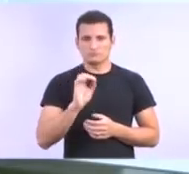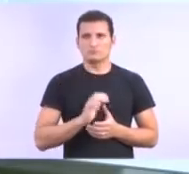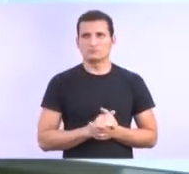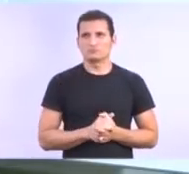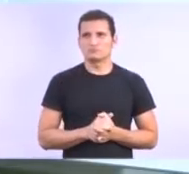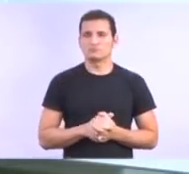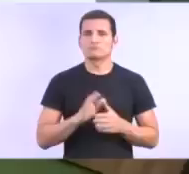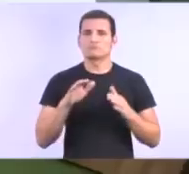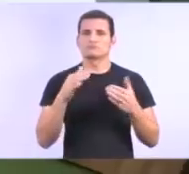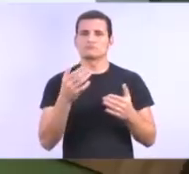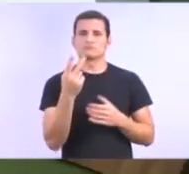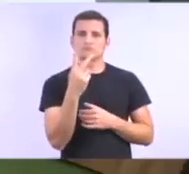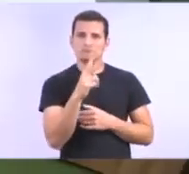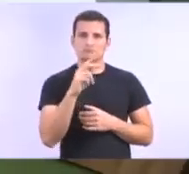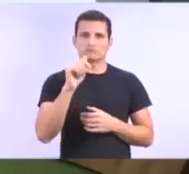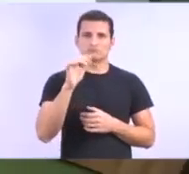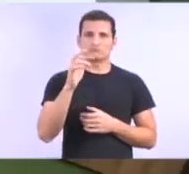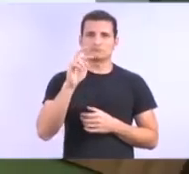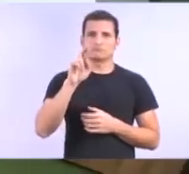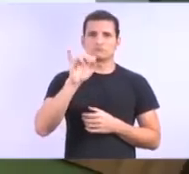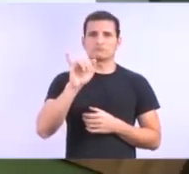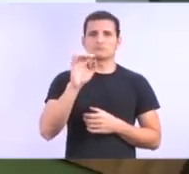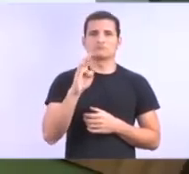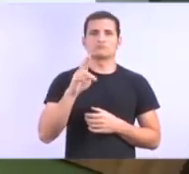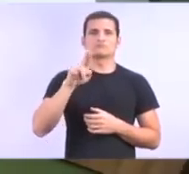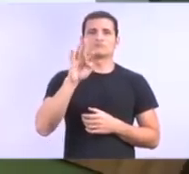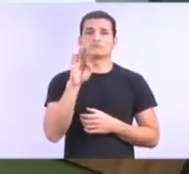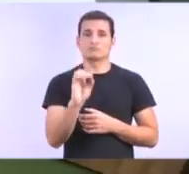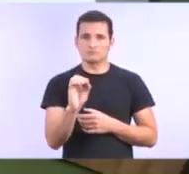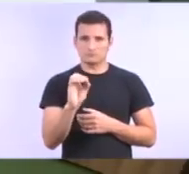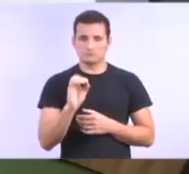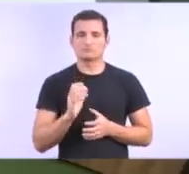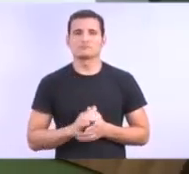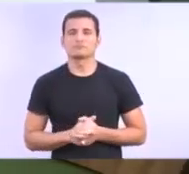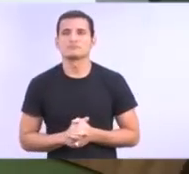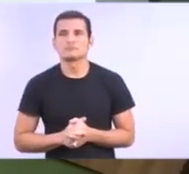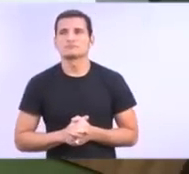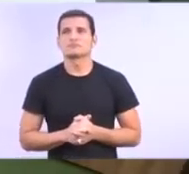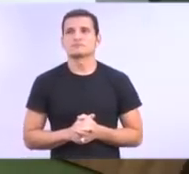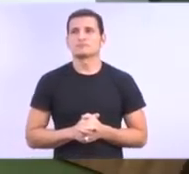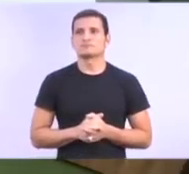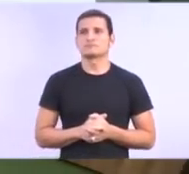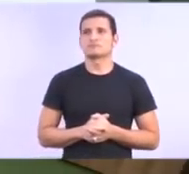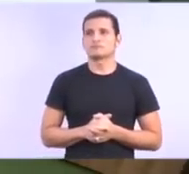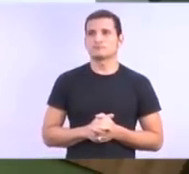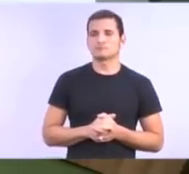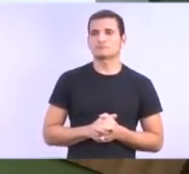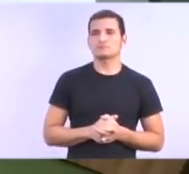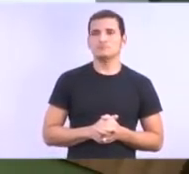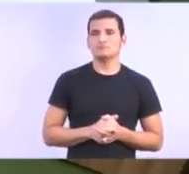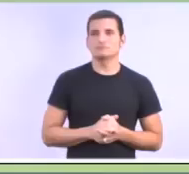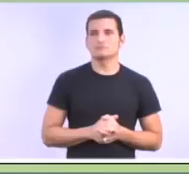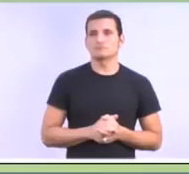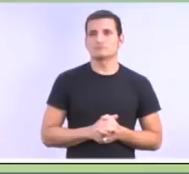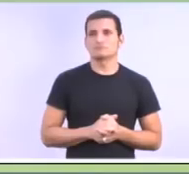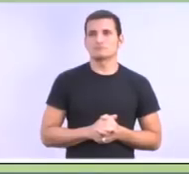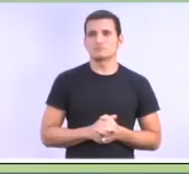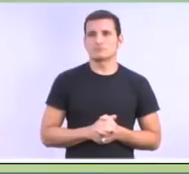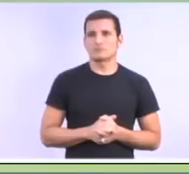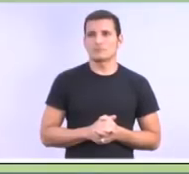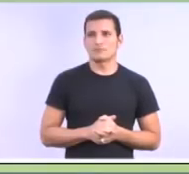são os seus atributos? Quais são os seus atributos do atributo, né? Olha aí, atributo, gente, nada